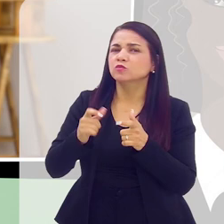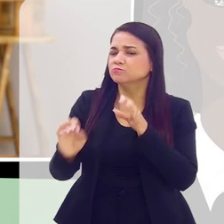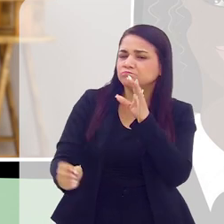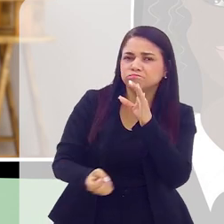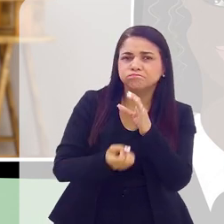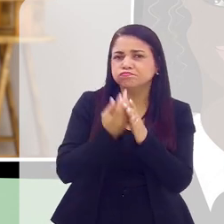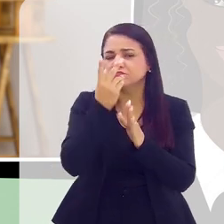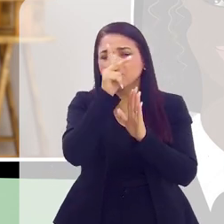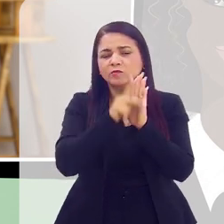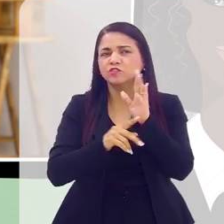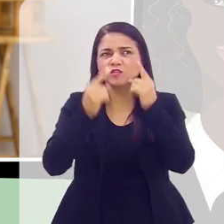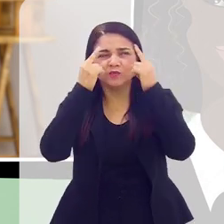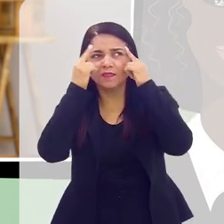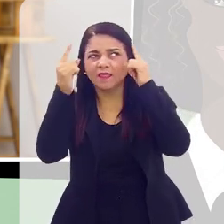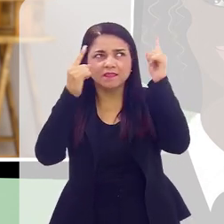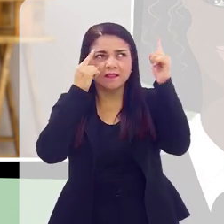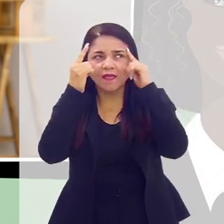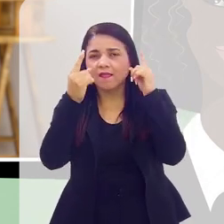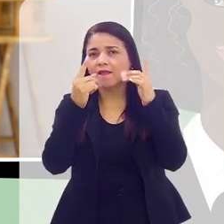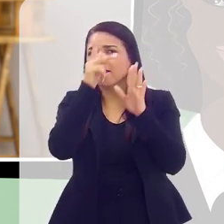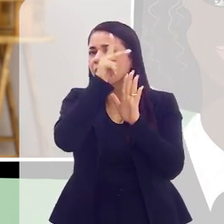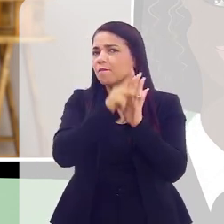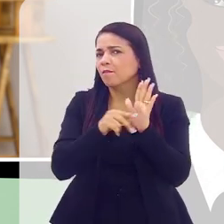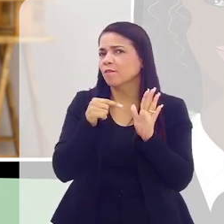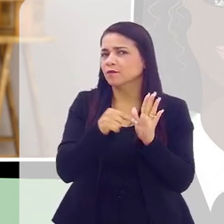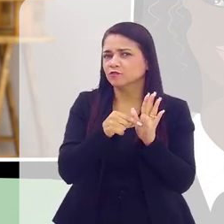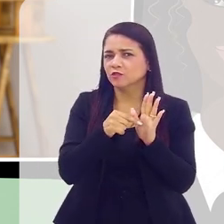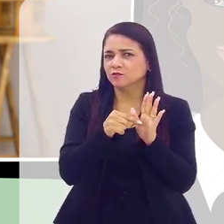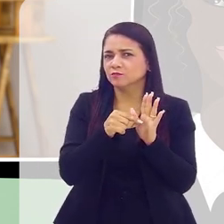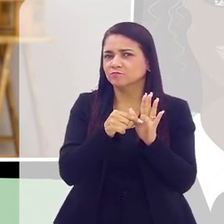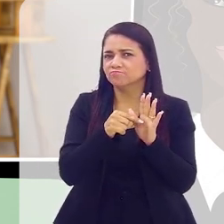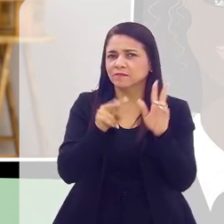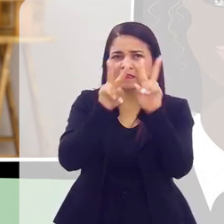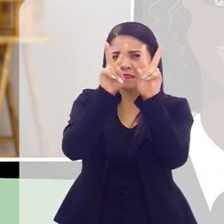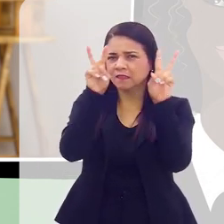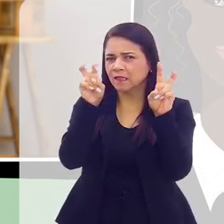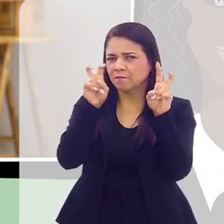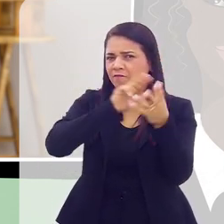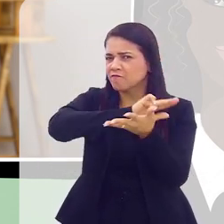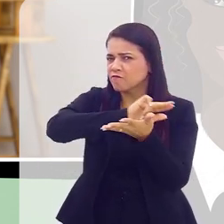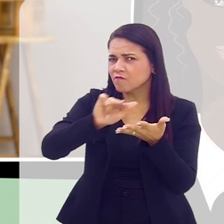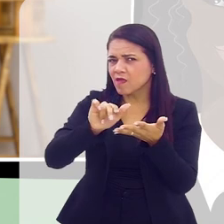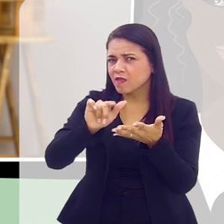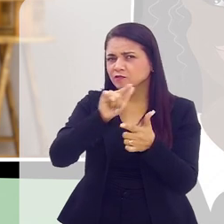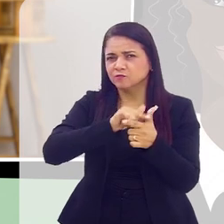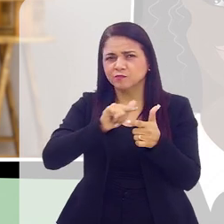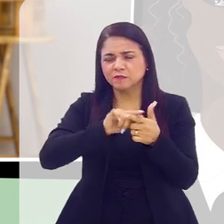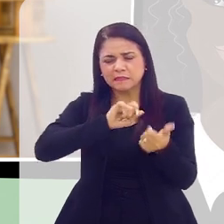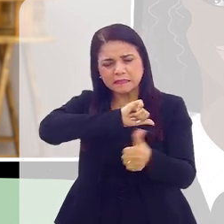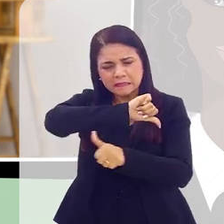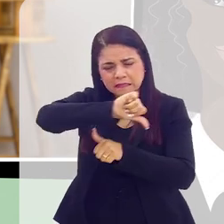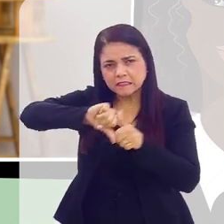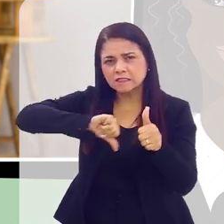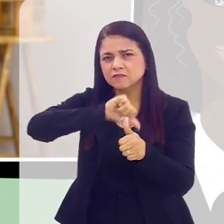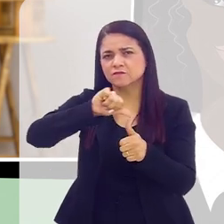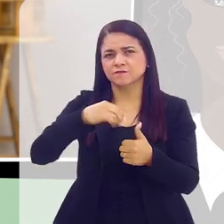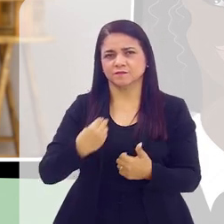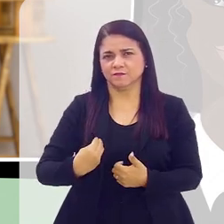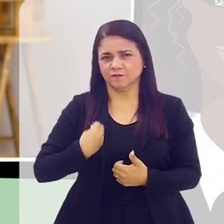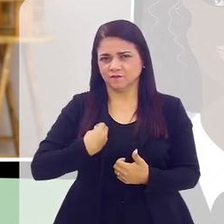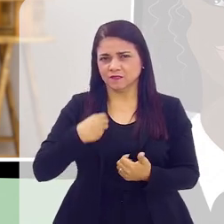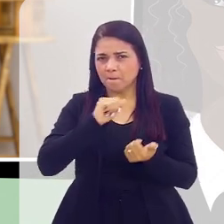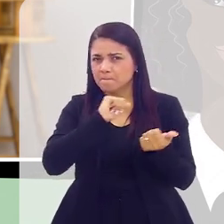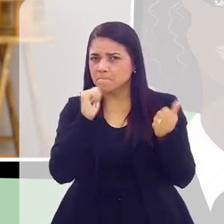da onde surgiu, porque uma ideia, um projeto que abrange tantas questões e transforma tantas